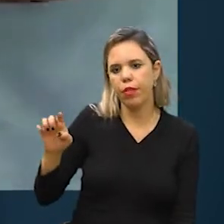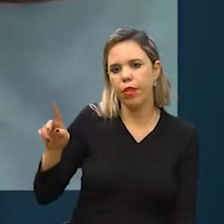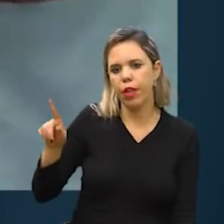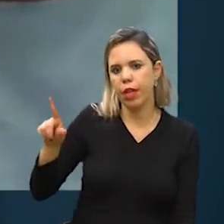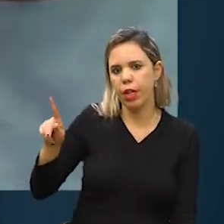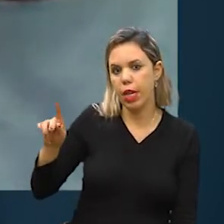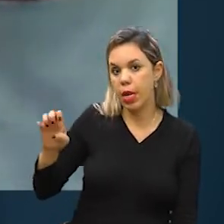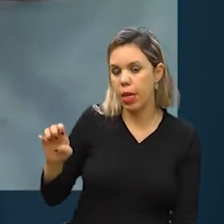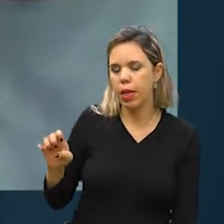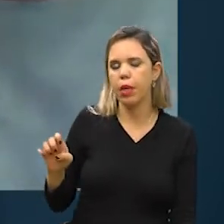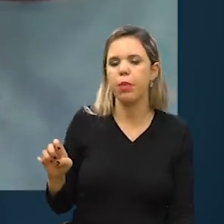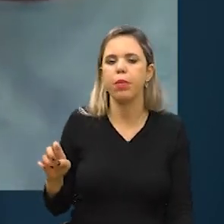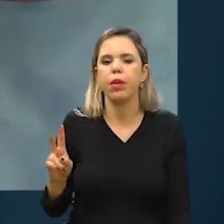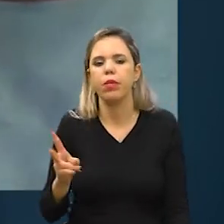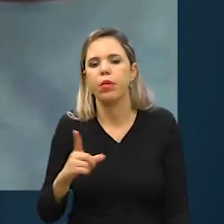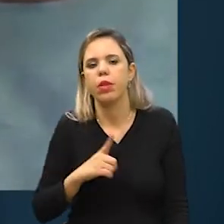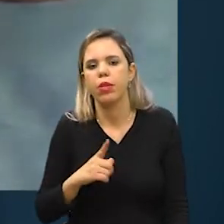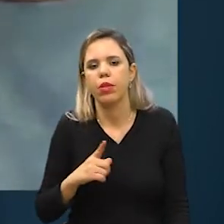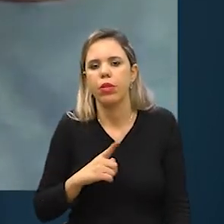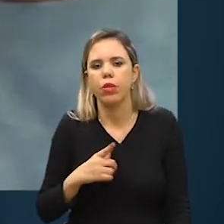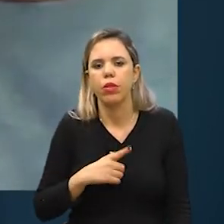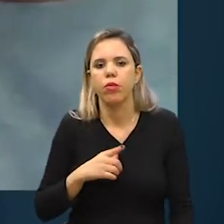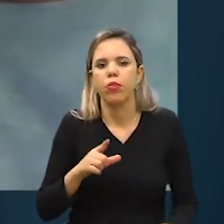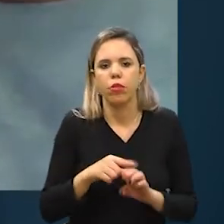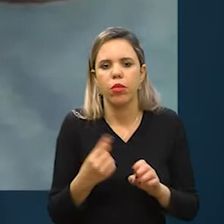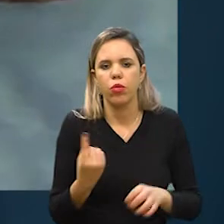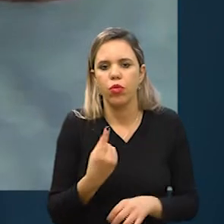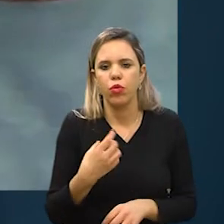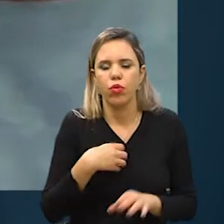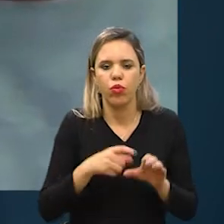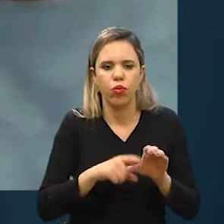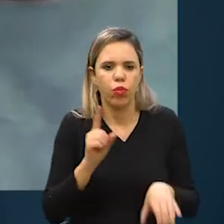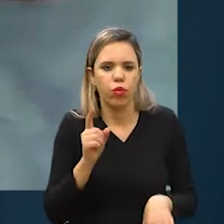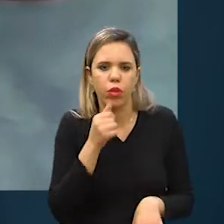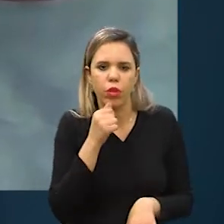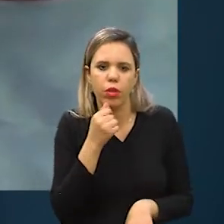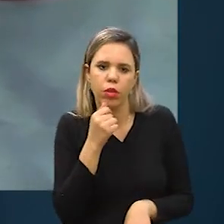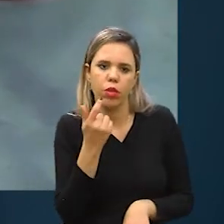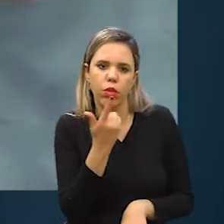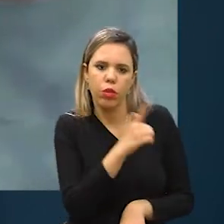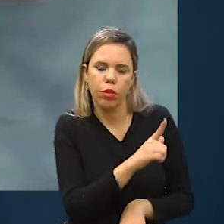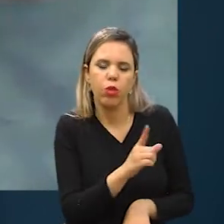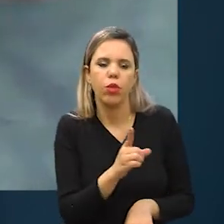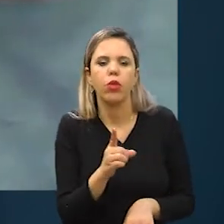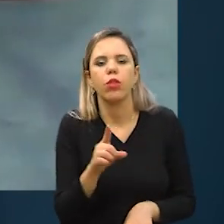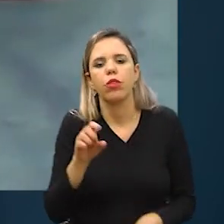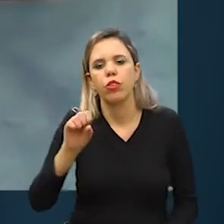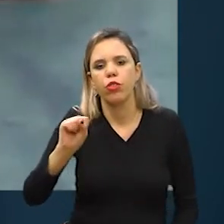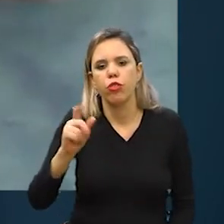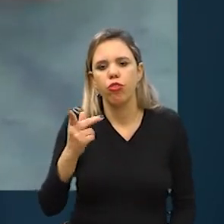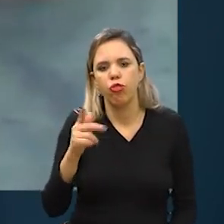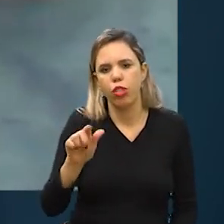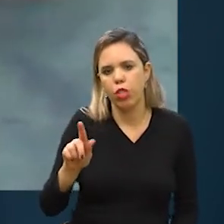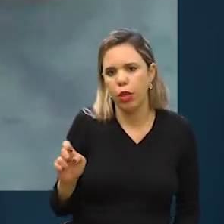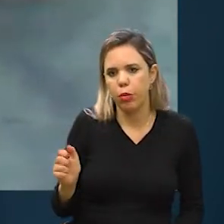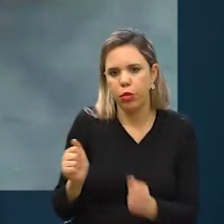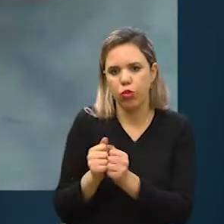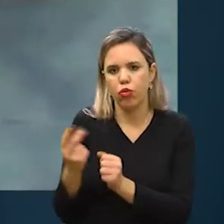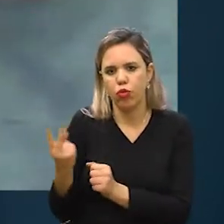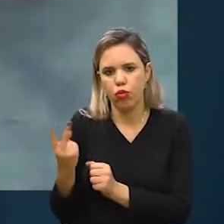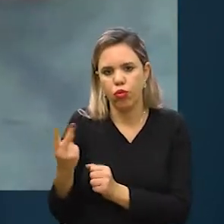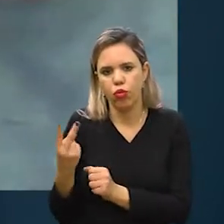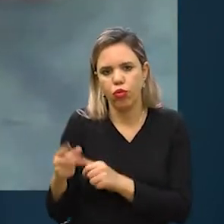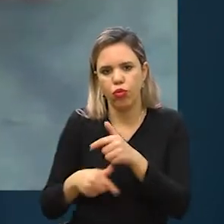teve o outro lado, que foi o lado de empreender sozinho. Aí ele acabou indo para a Dr. Shape e o Daniel veio